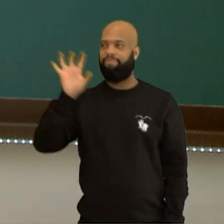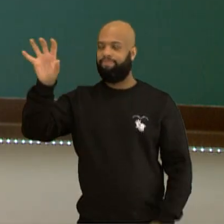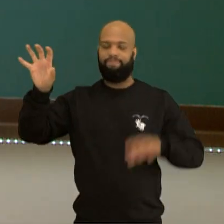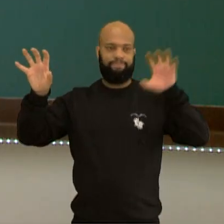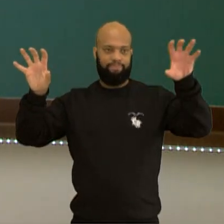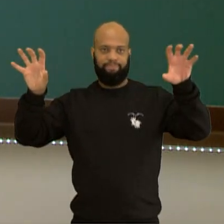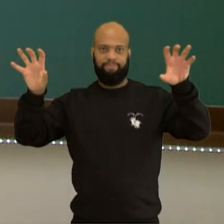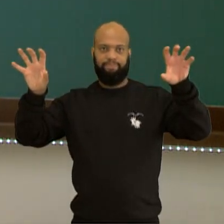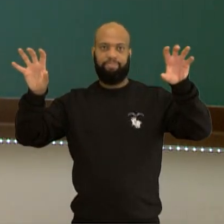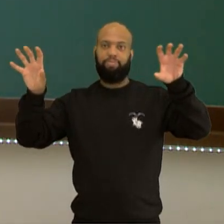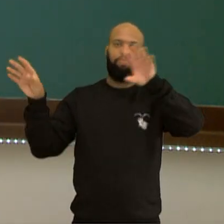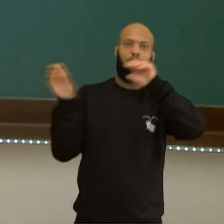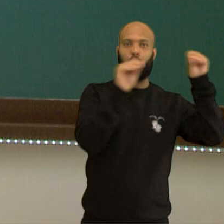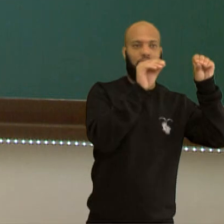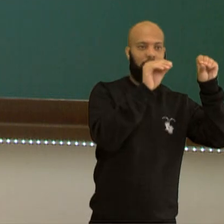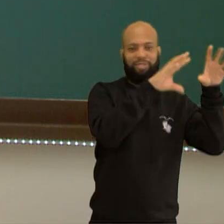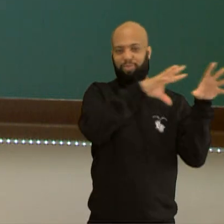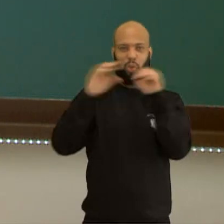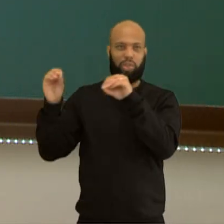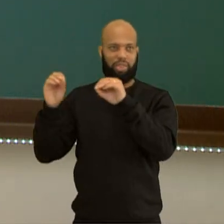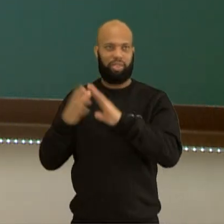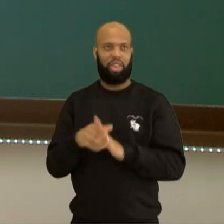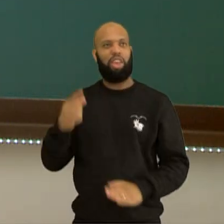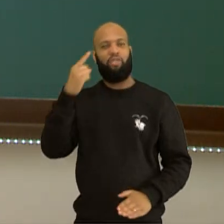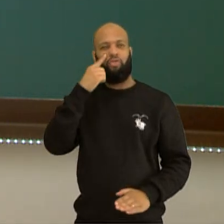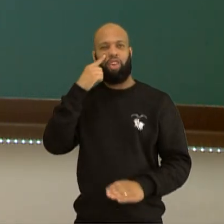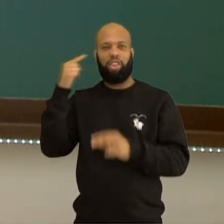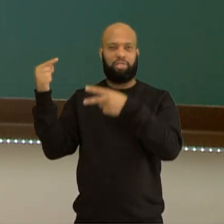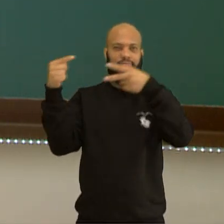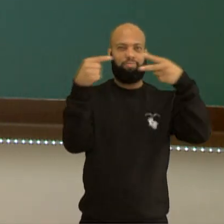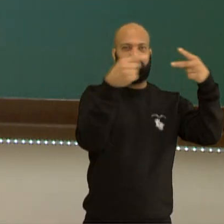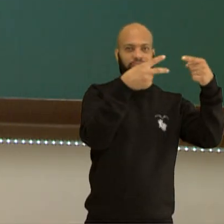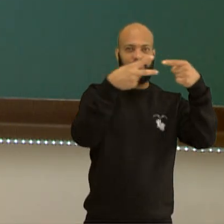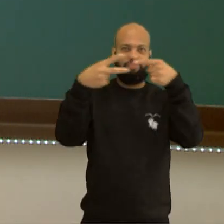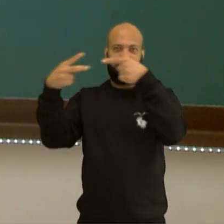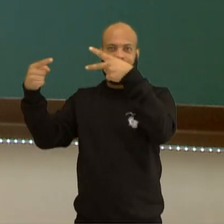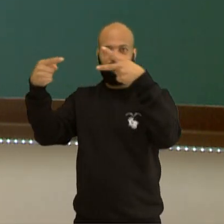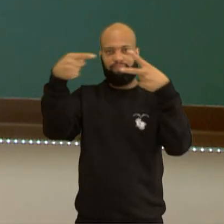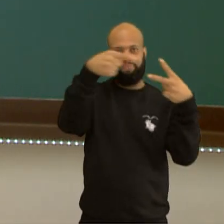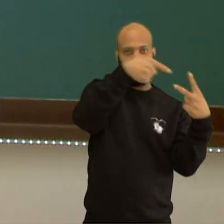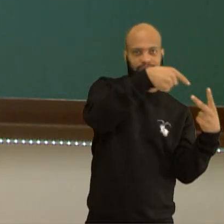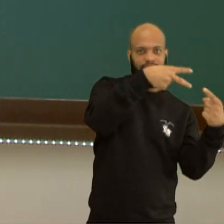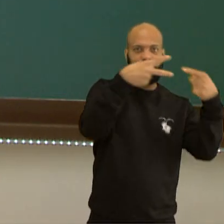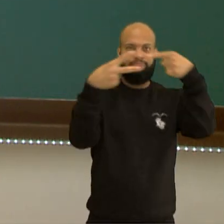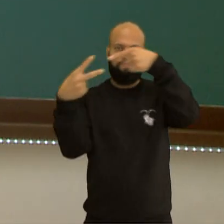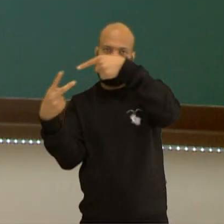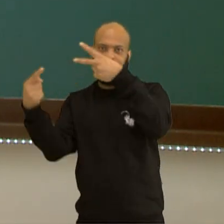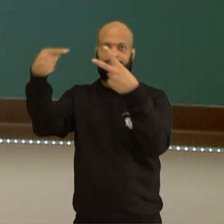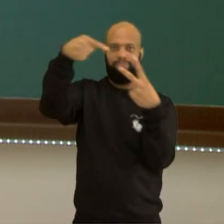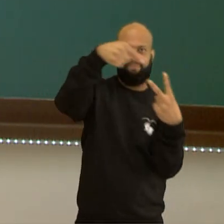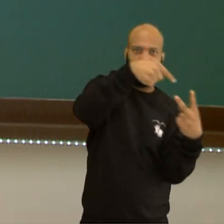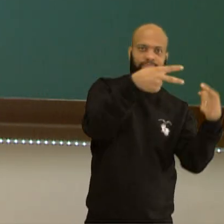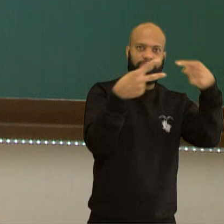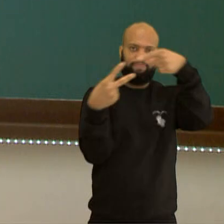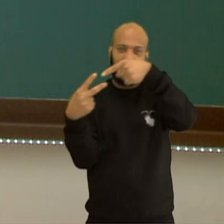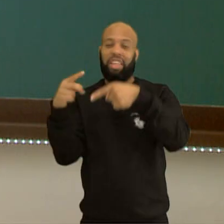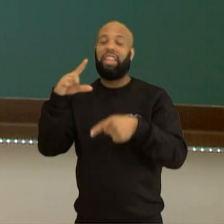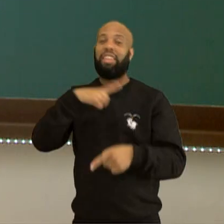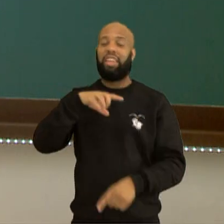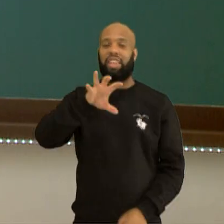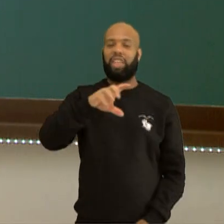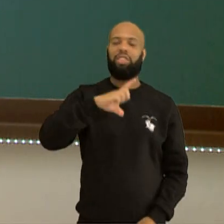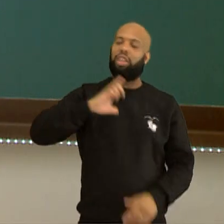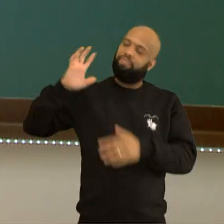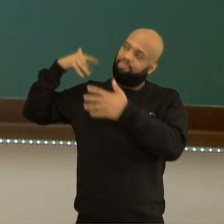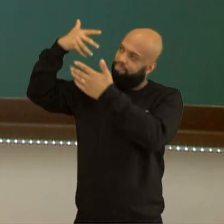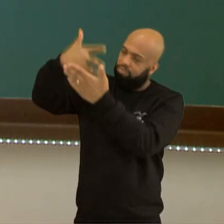Sair de uma parte do território e mudar para outra região. Então nós temos isso ao longo da história do